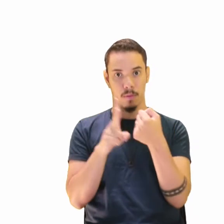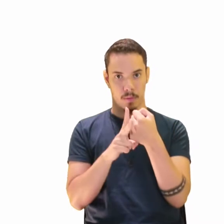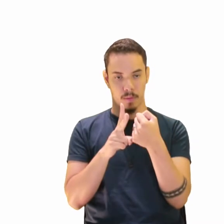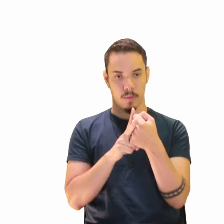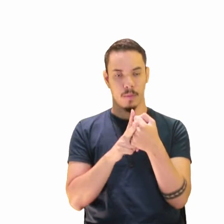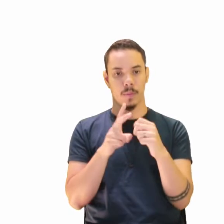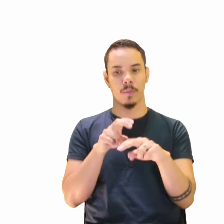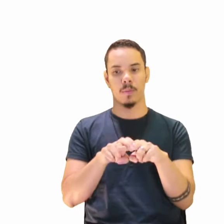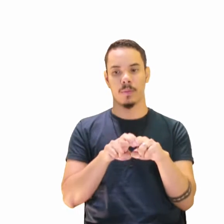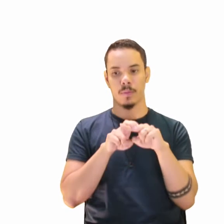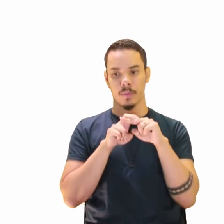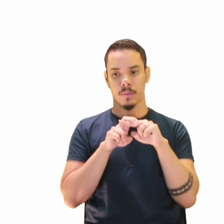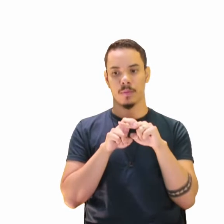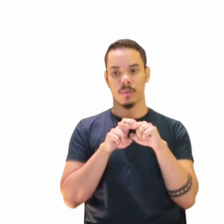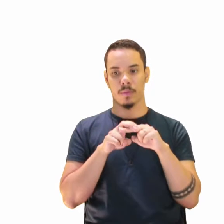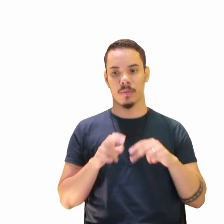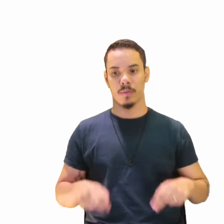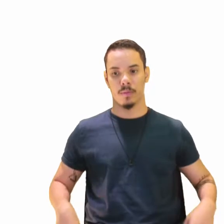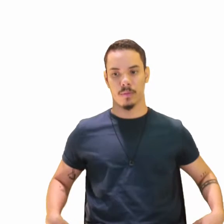lá, aqui, ó.